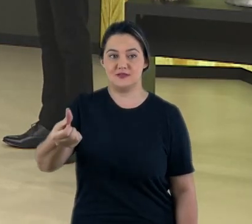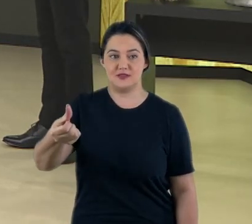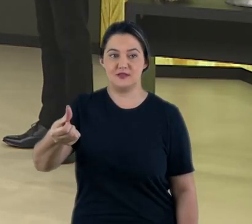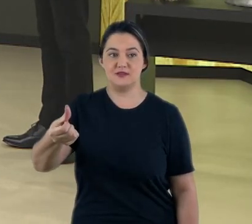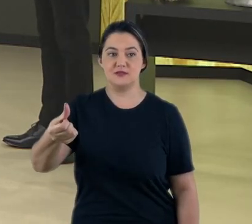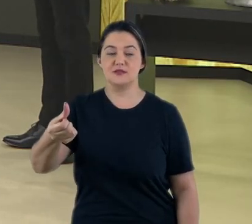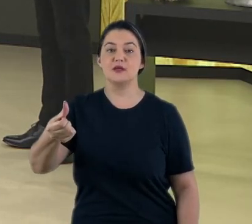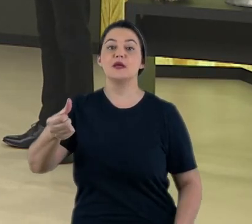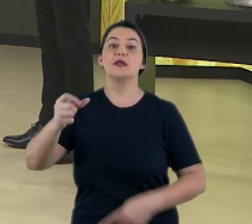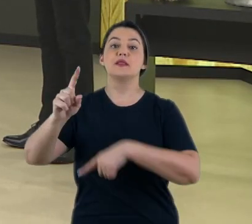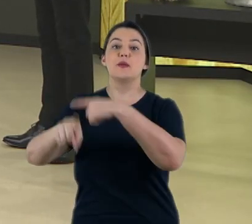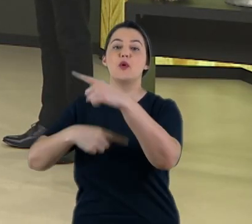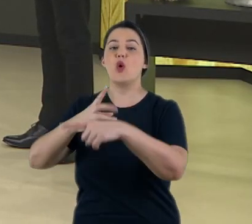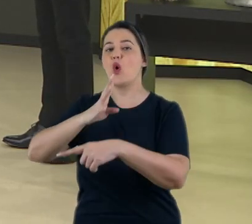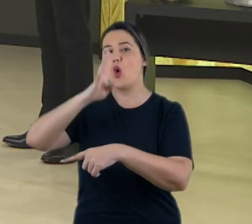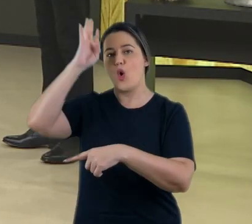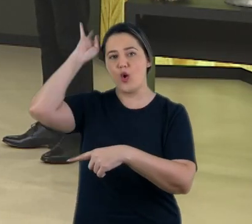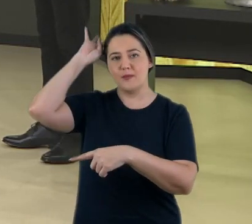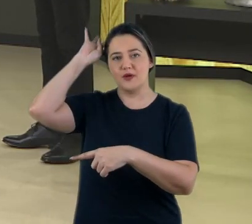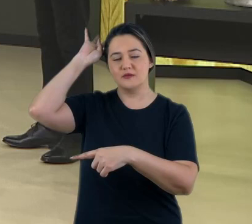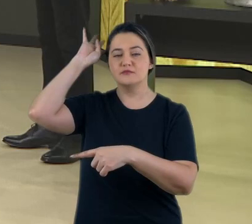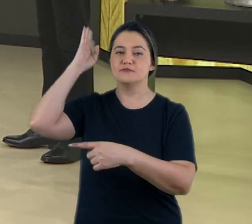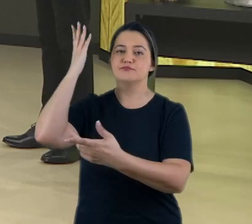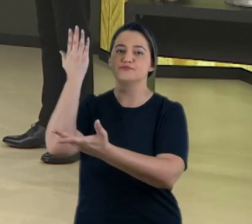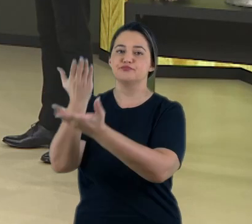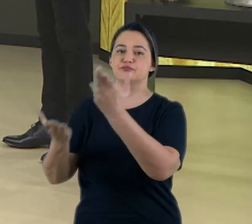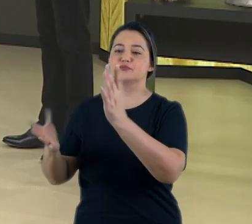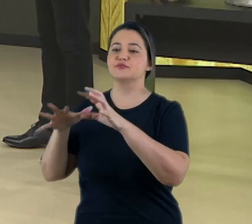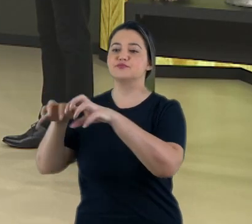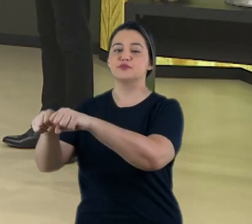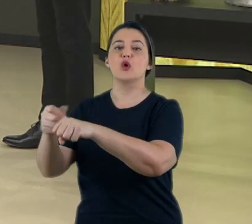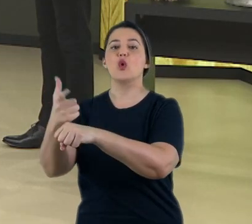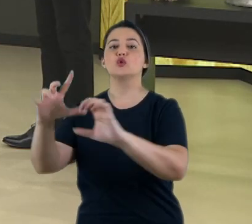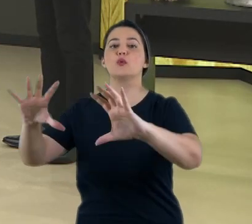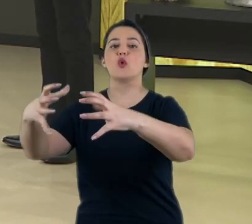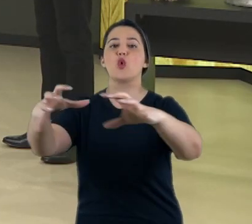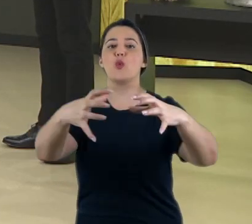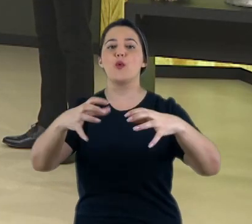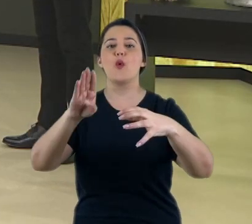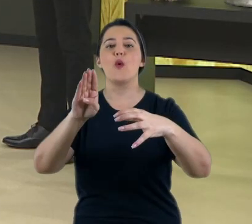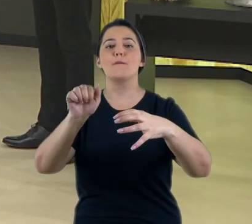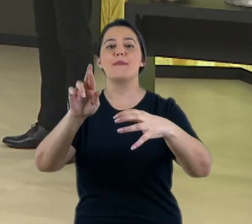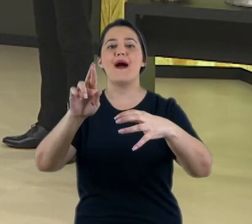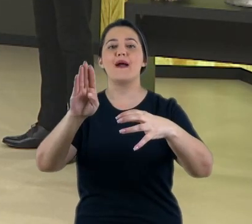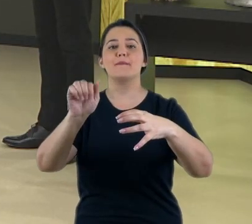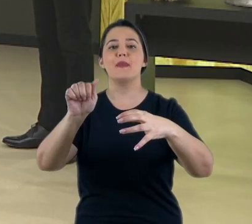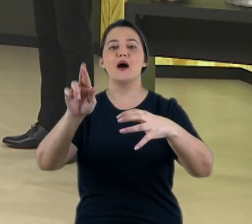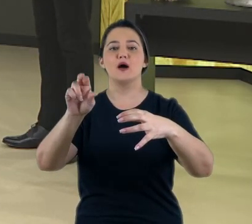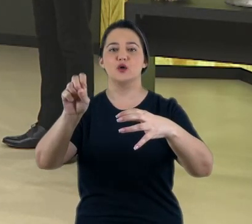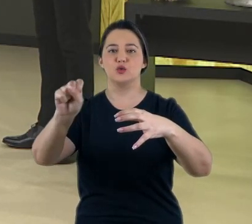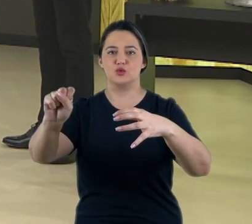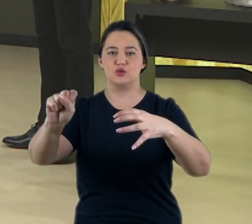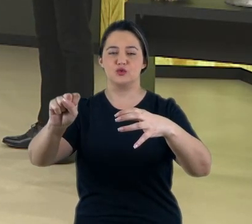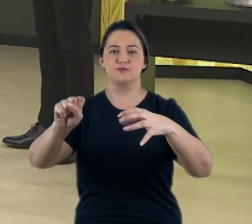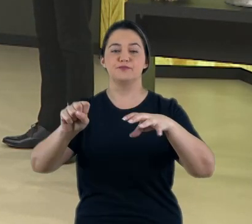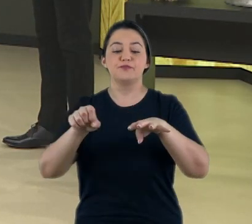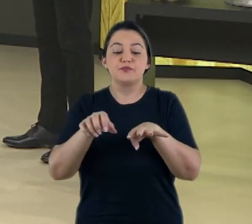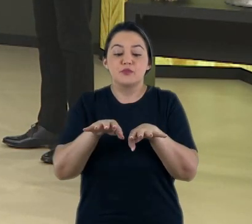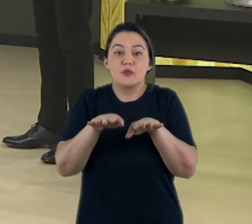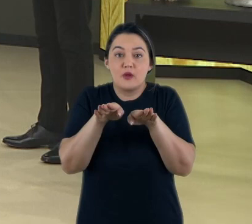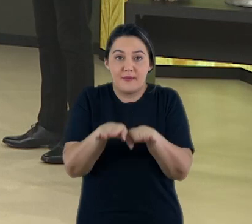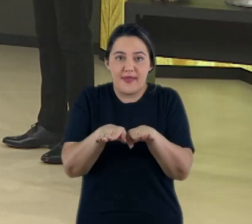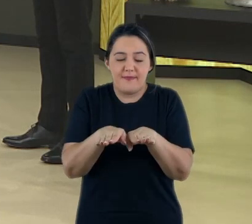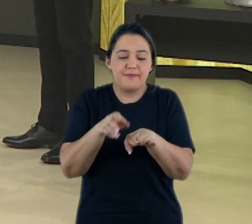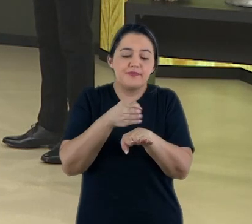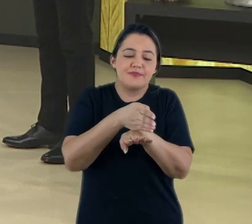Roma Ocidental cai na mão dos povos bárbaros. E a seguir nós temos os dedos da estátua, dos